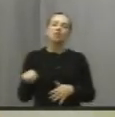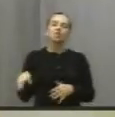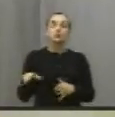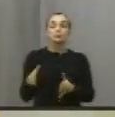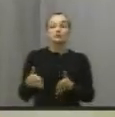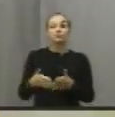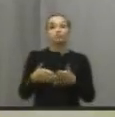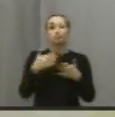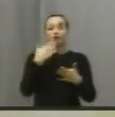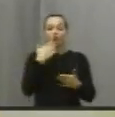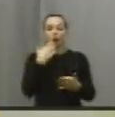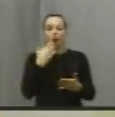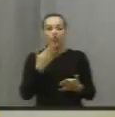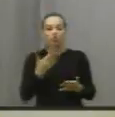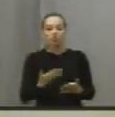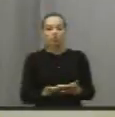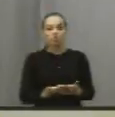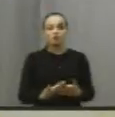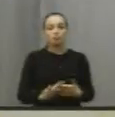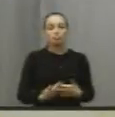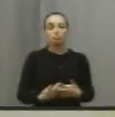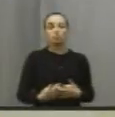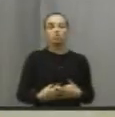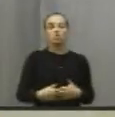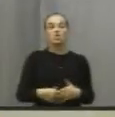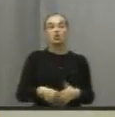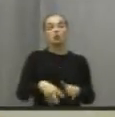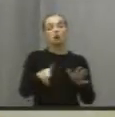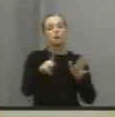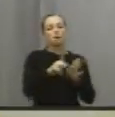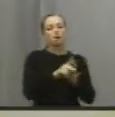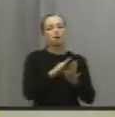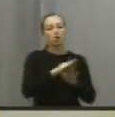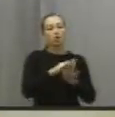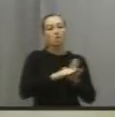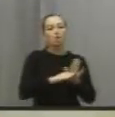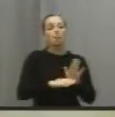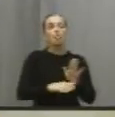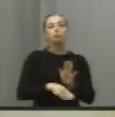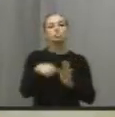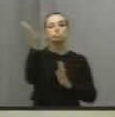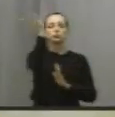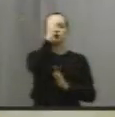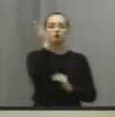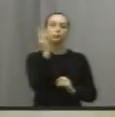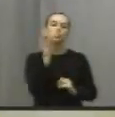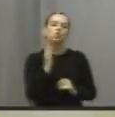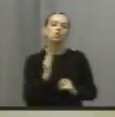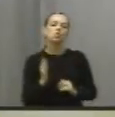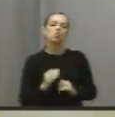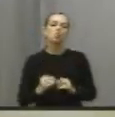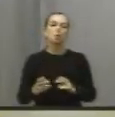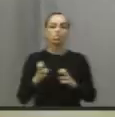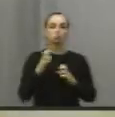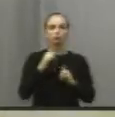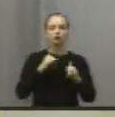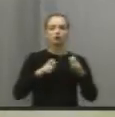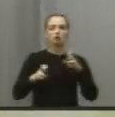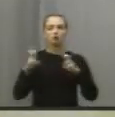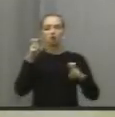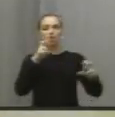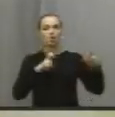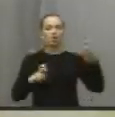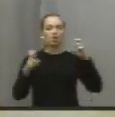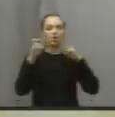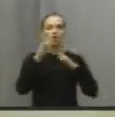apresentar propostas em nome do Brasil para a regulação internacional da internet, um momento onde o Brasil